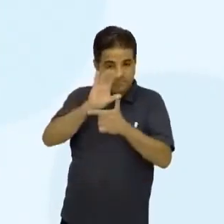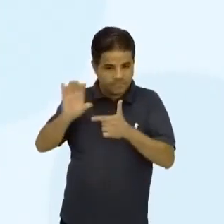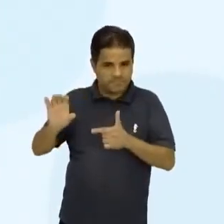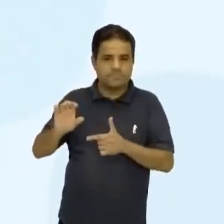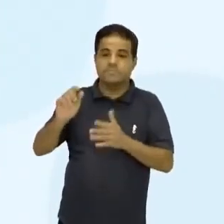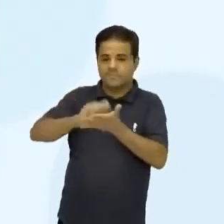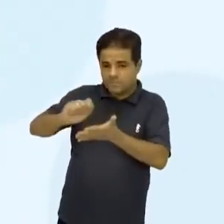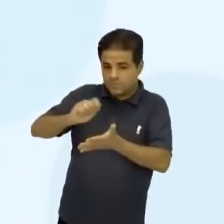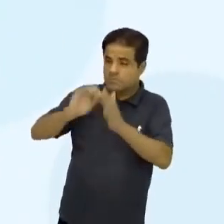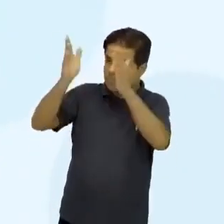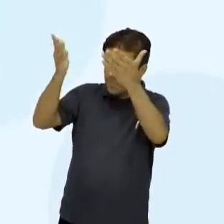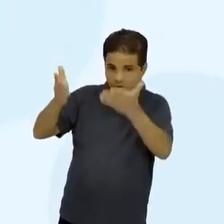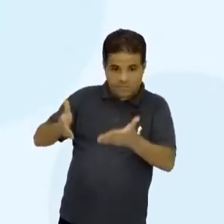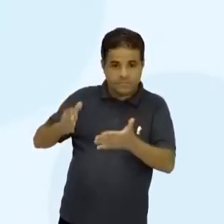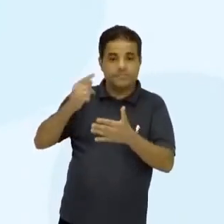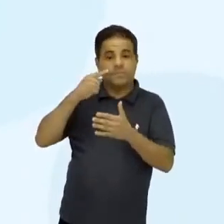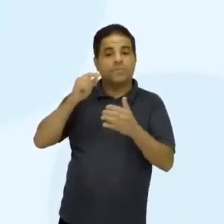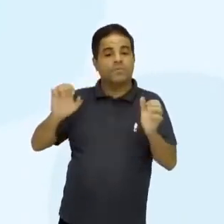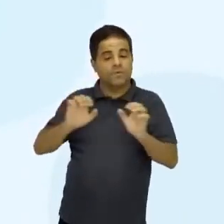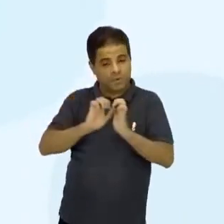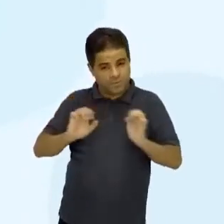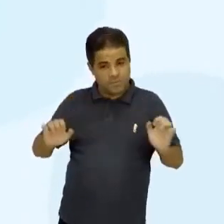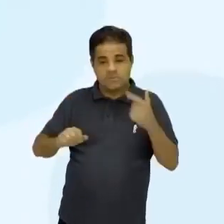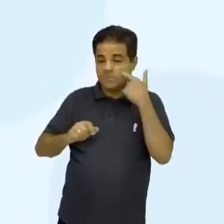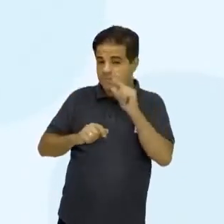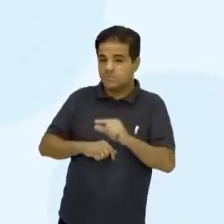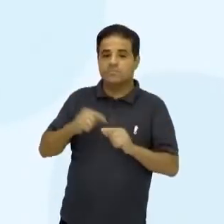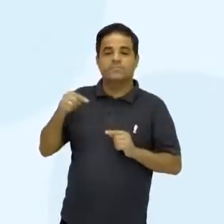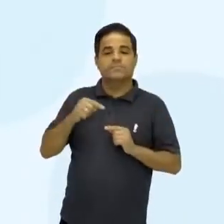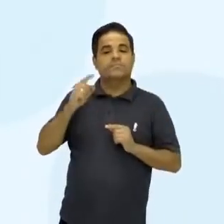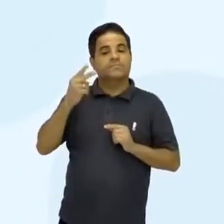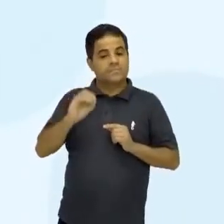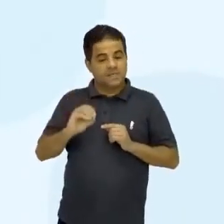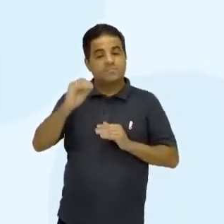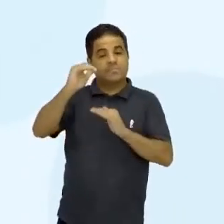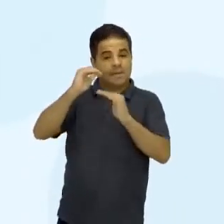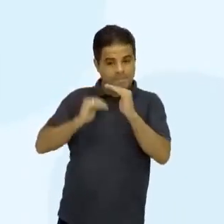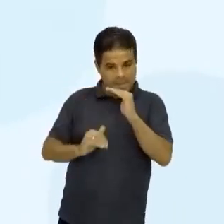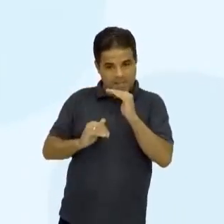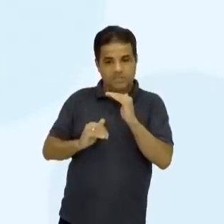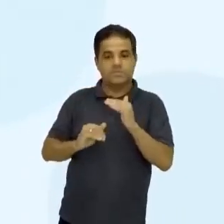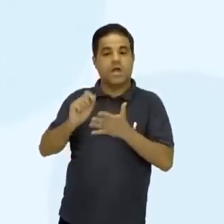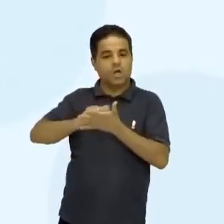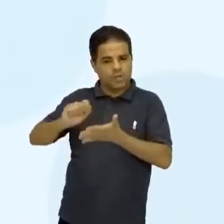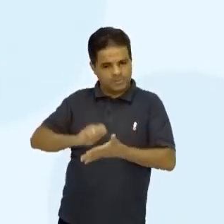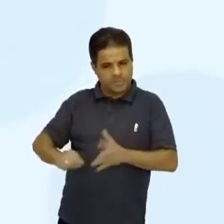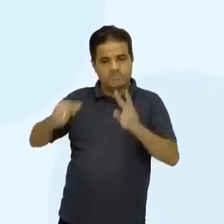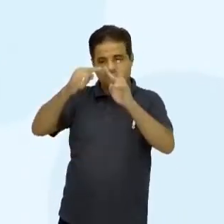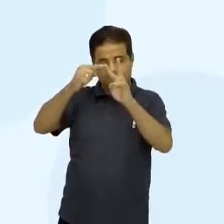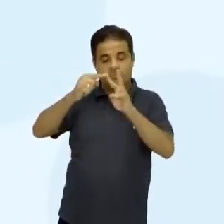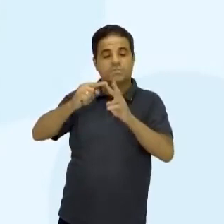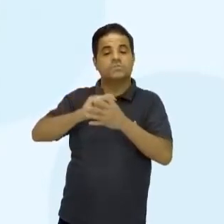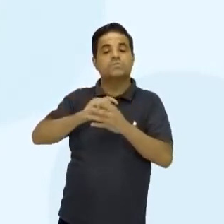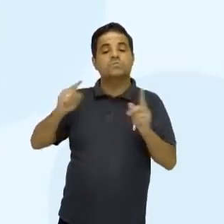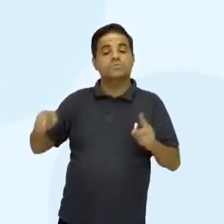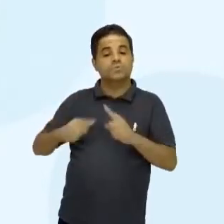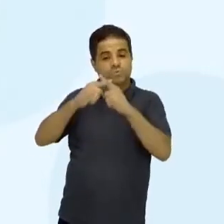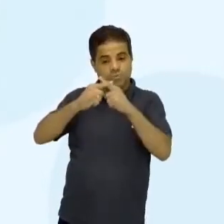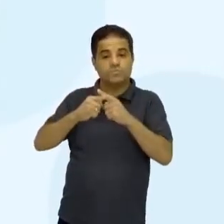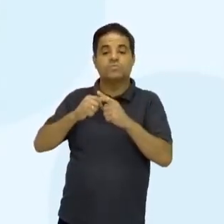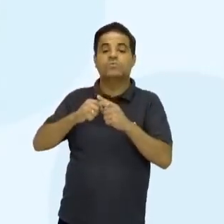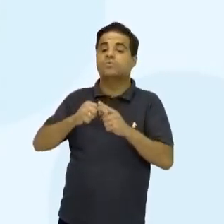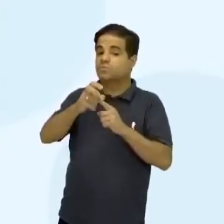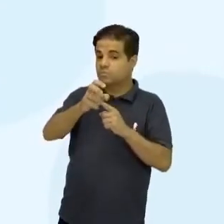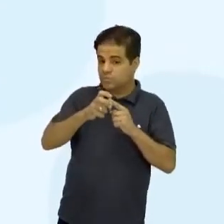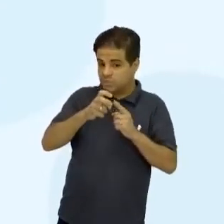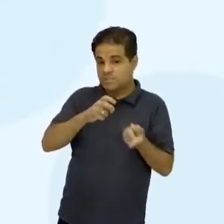fácil, anotamos lá, olhando na equação. Aí a gente viu que é menor que 0, então é para baixo. Anotei as raízes onde cruza o eixo X e aqui tem onde